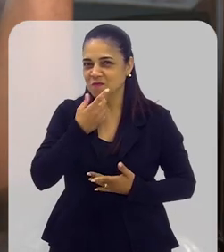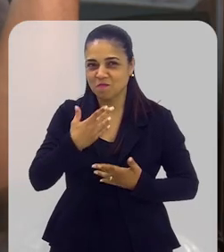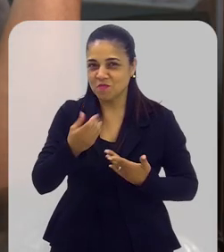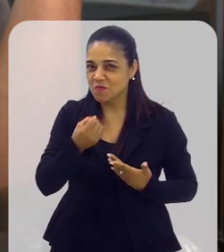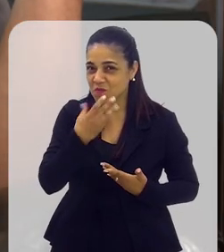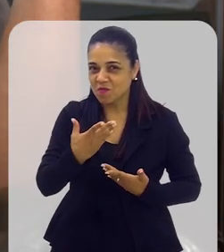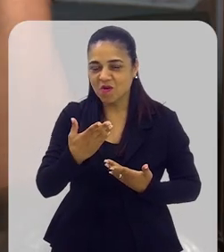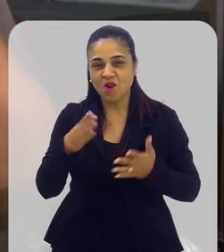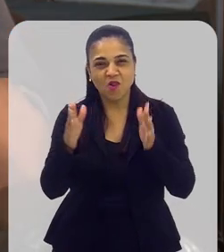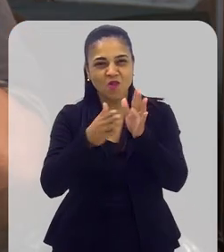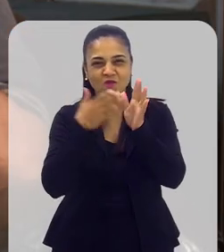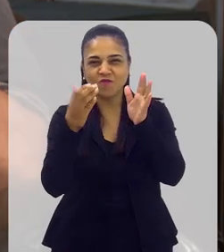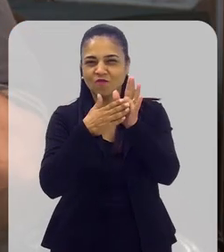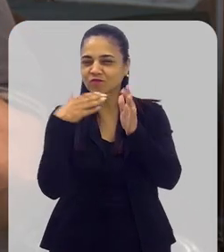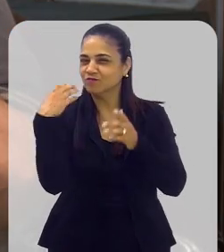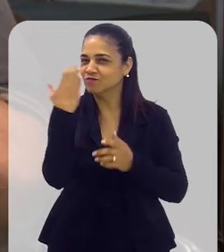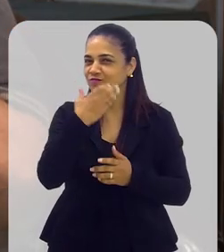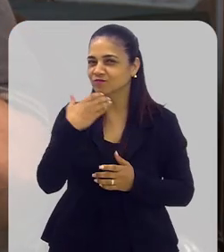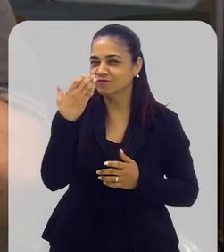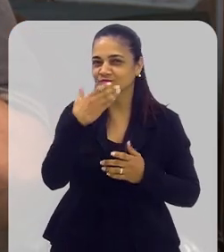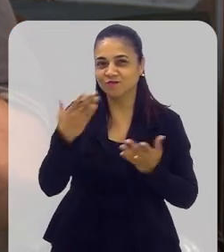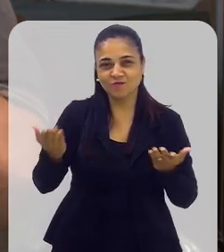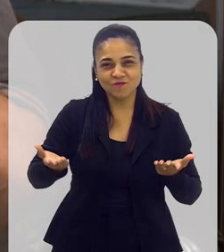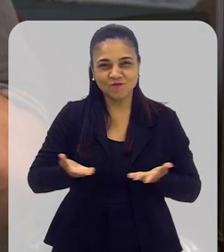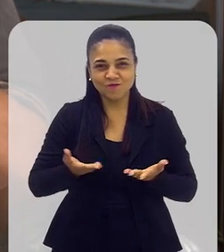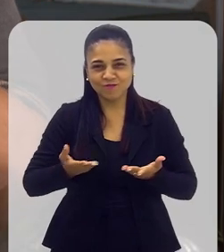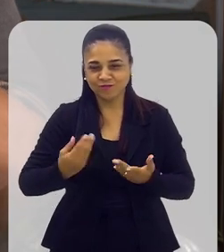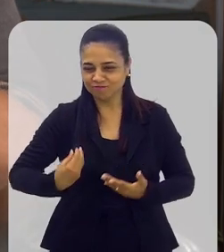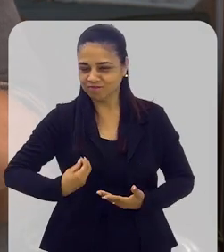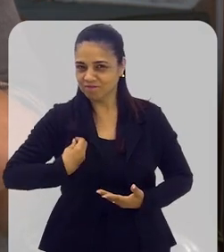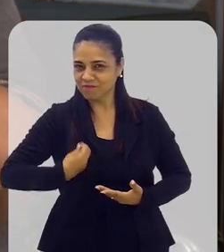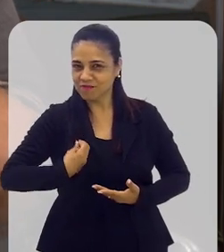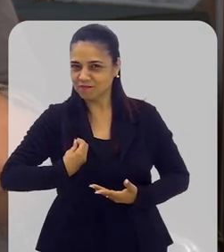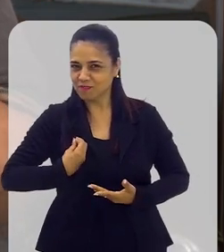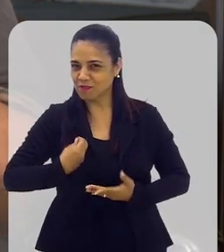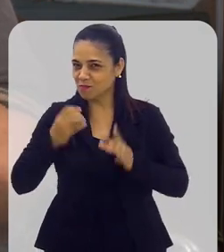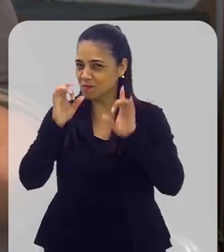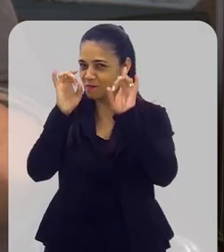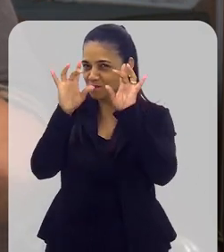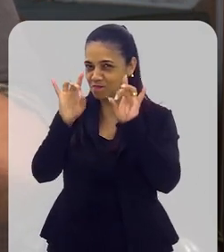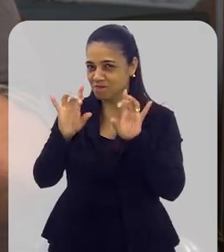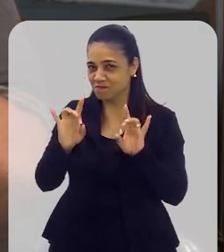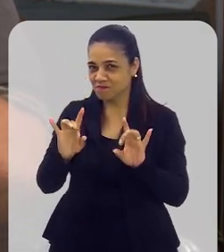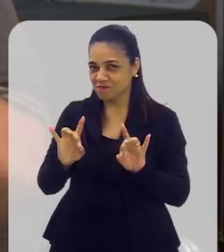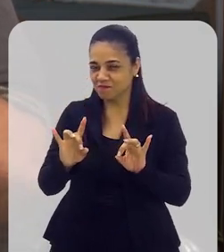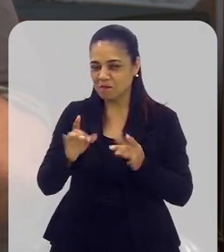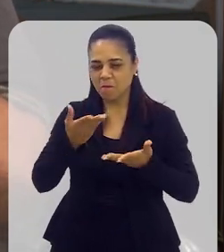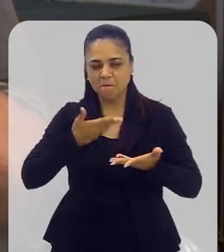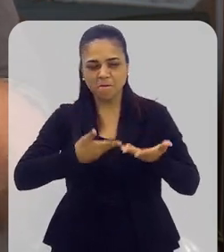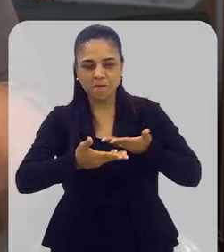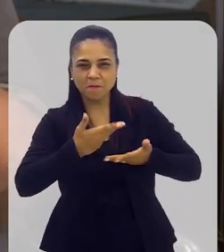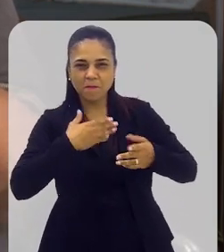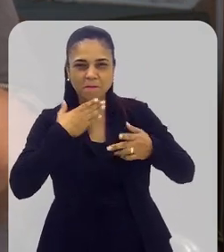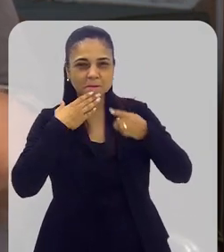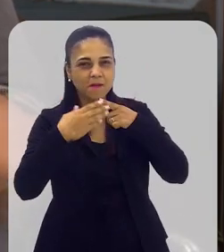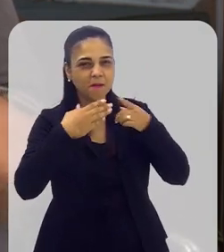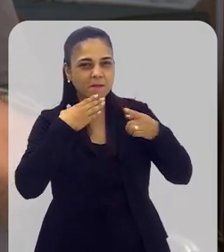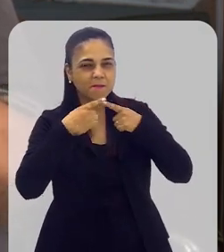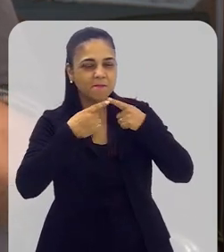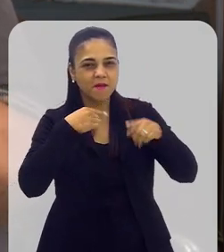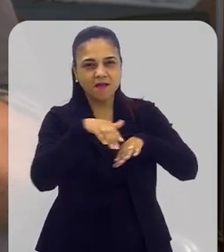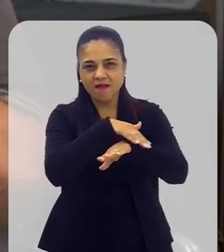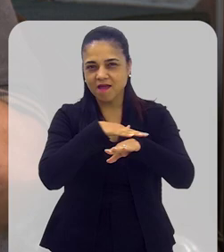Coisa boa, louvor som no ar, trazendo hoje uma participação muito exclusiva. E nós vamos fazer aqui um bate-papo com